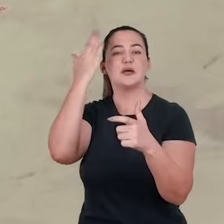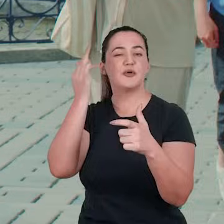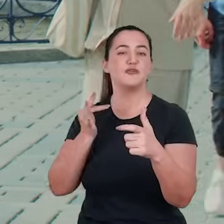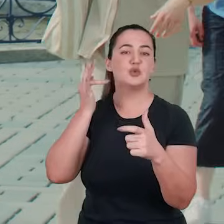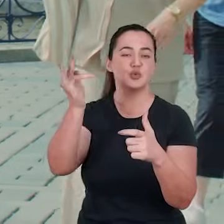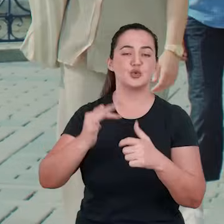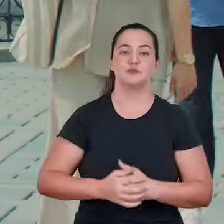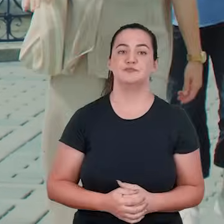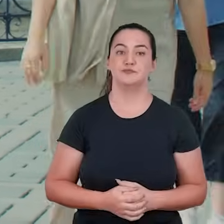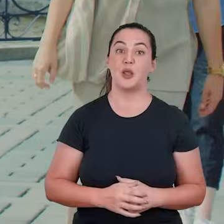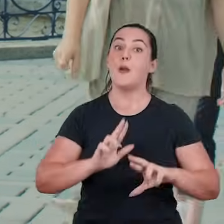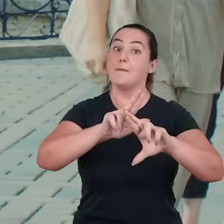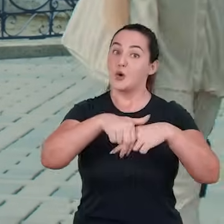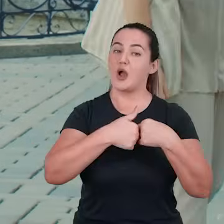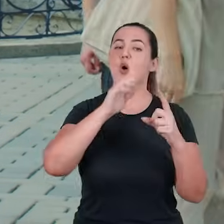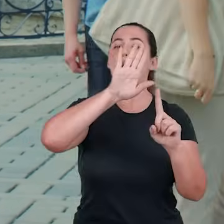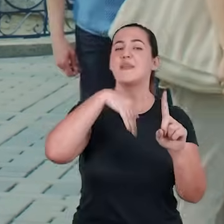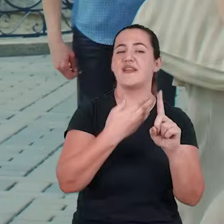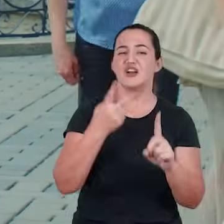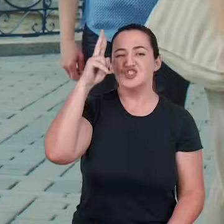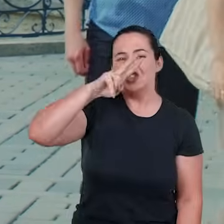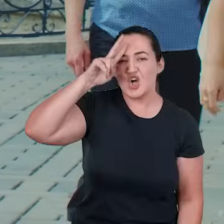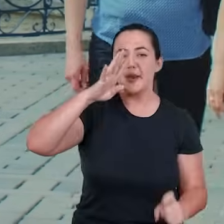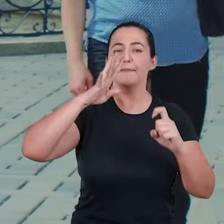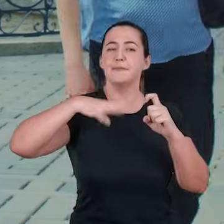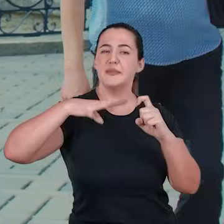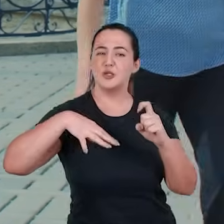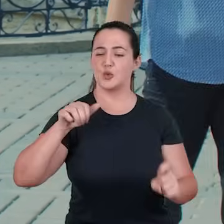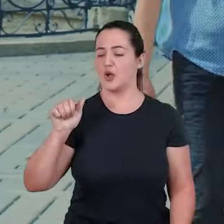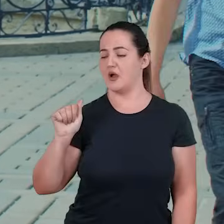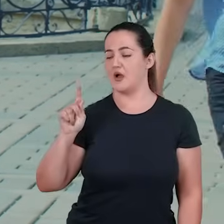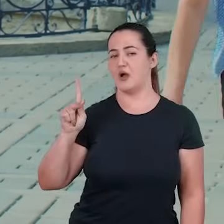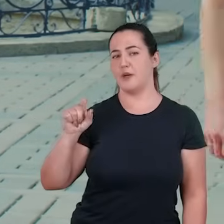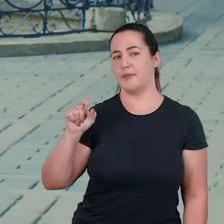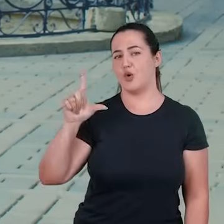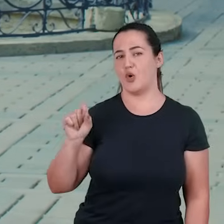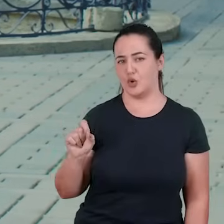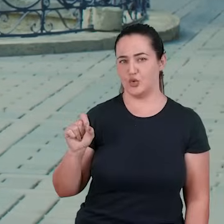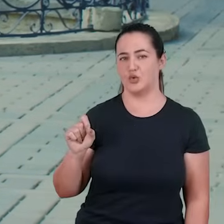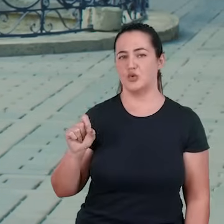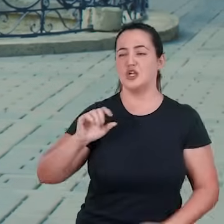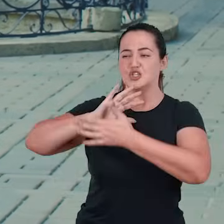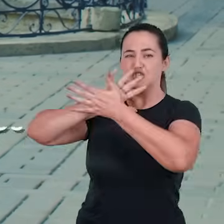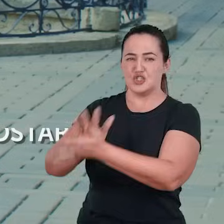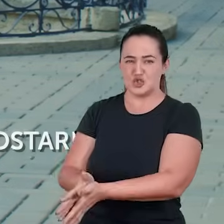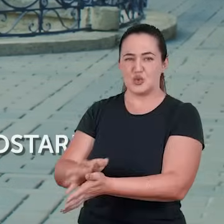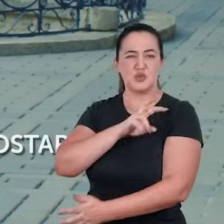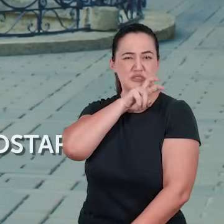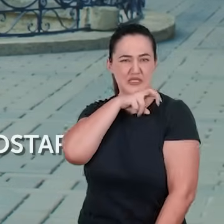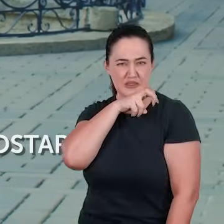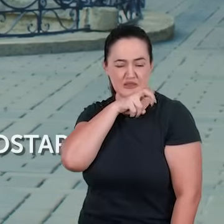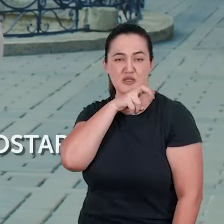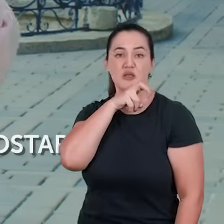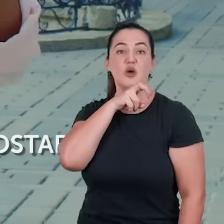futuro. E em homenagem a esse episódio de Apolo ter, em termos mitológicos, é claro, destruído essa serpente de